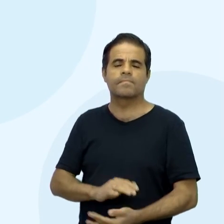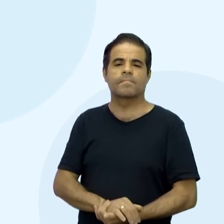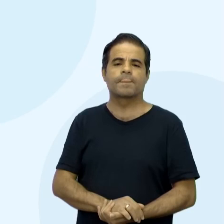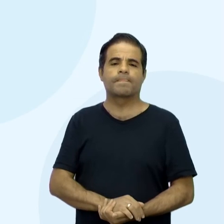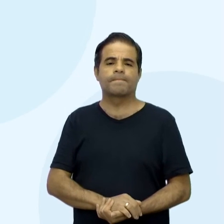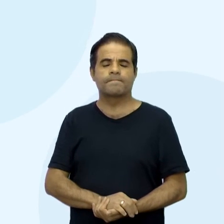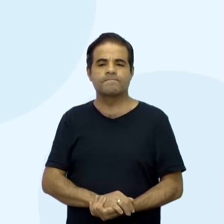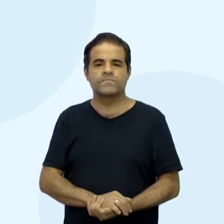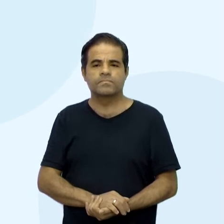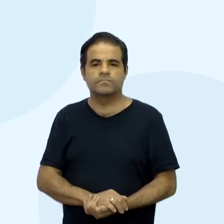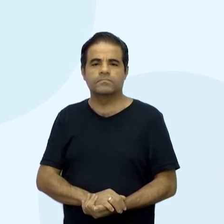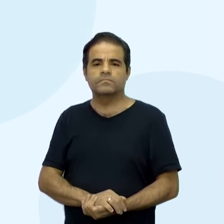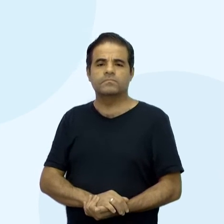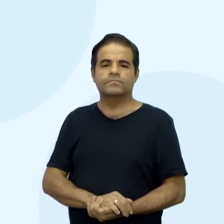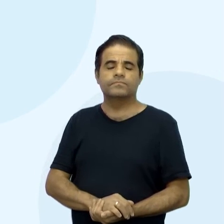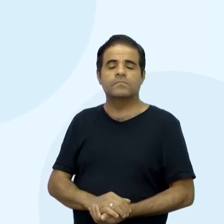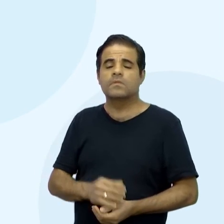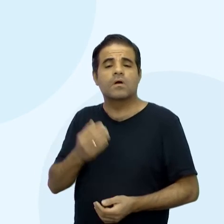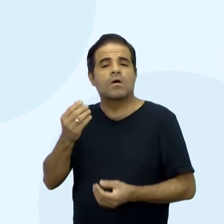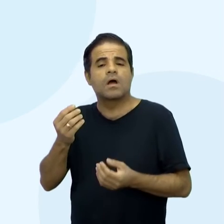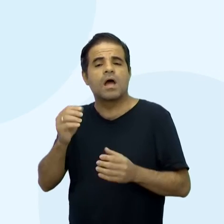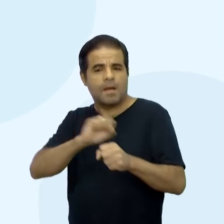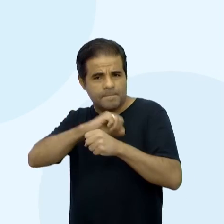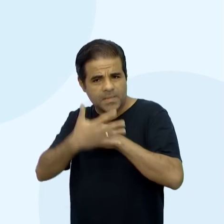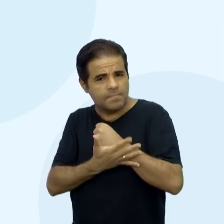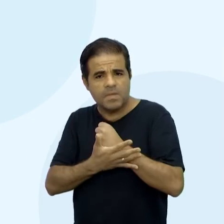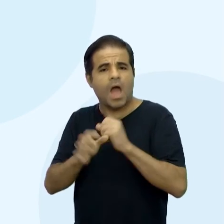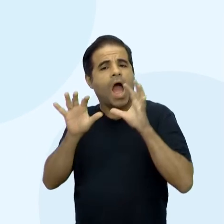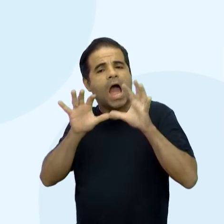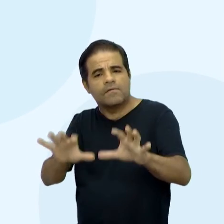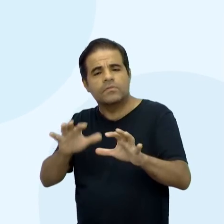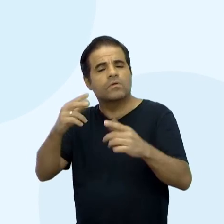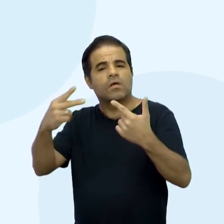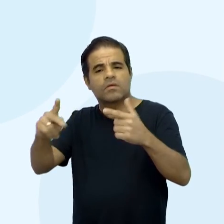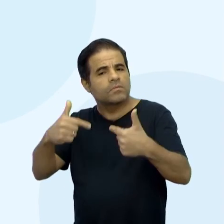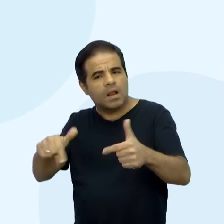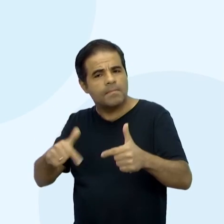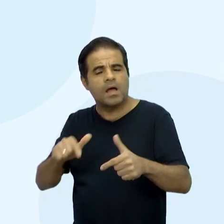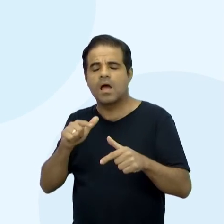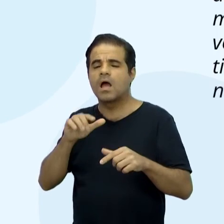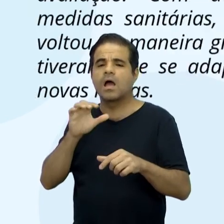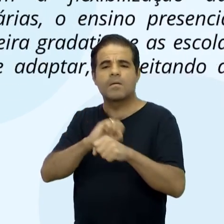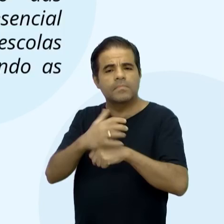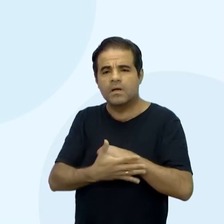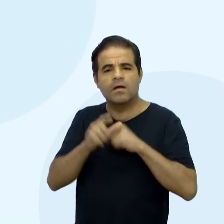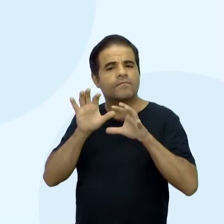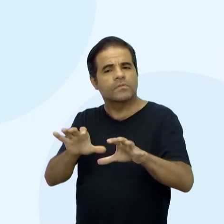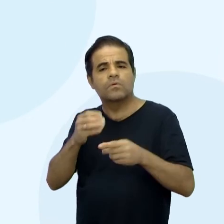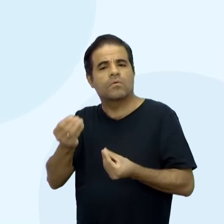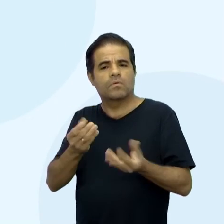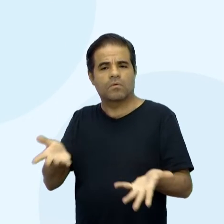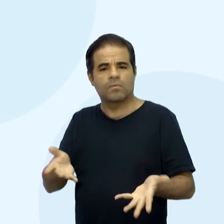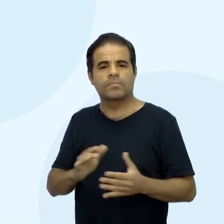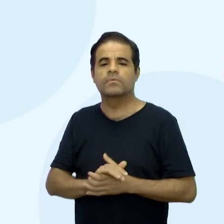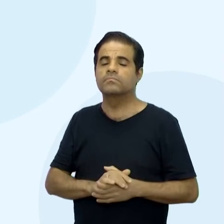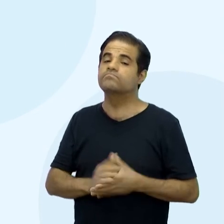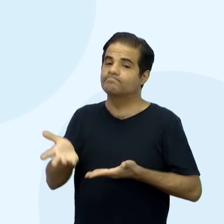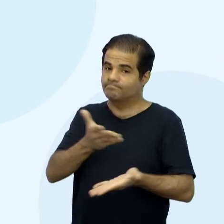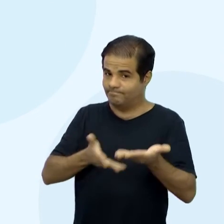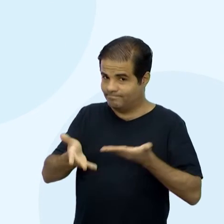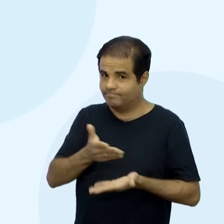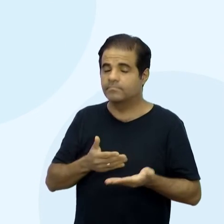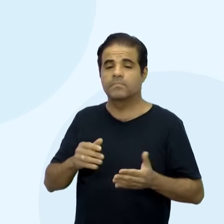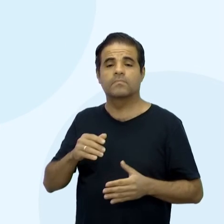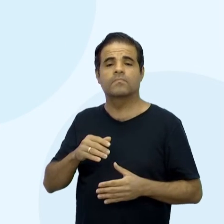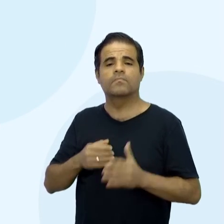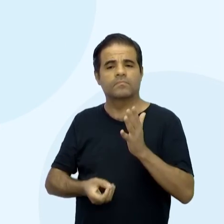atividades. E como é que a pandemia de Covid-19 afetou seu espaço de trabalho? Com a